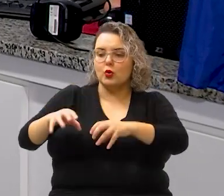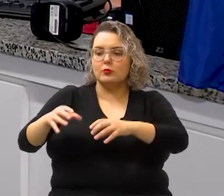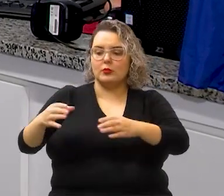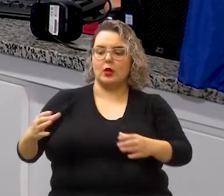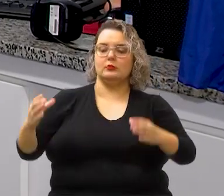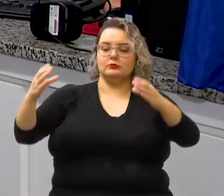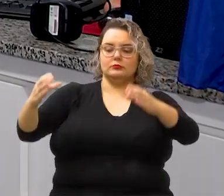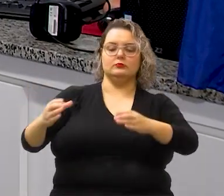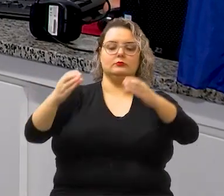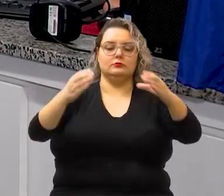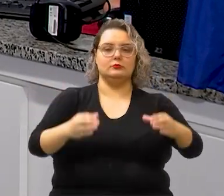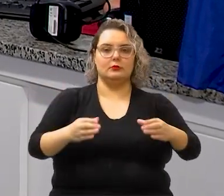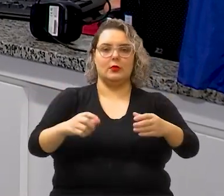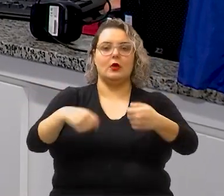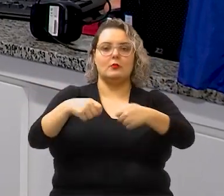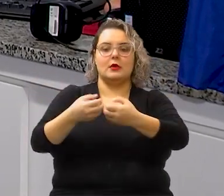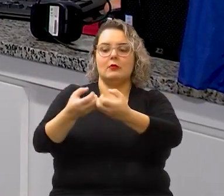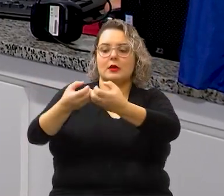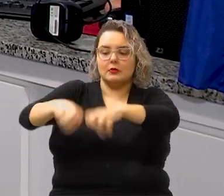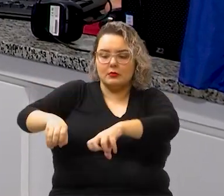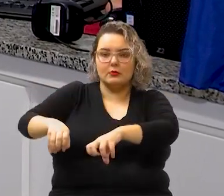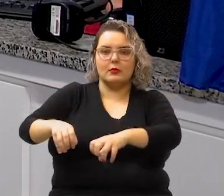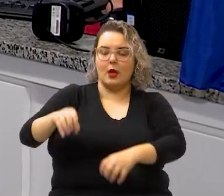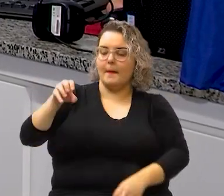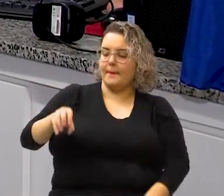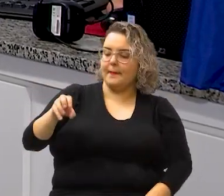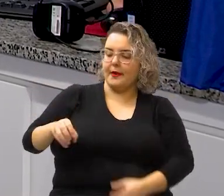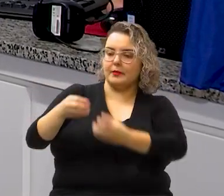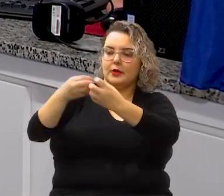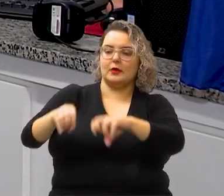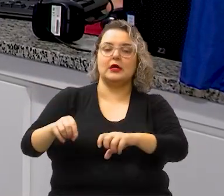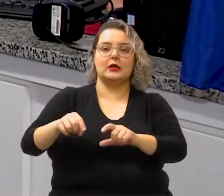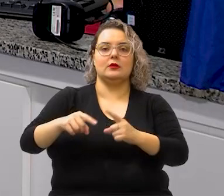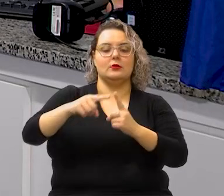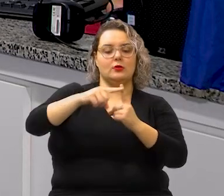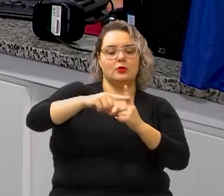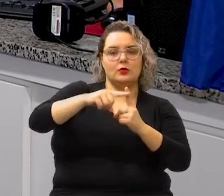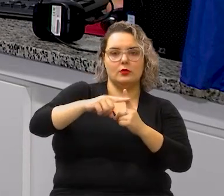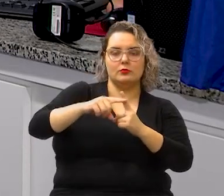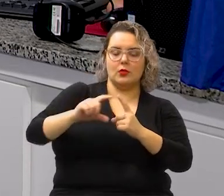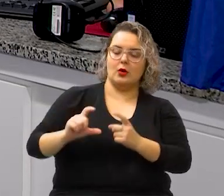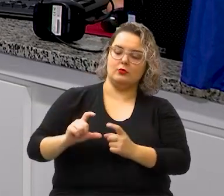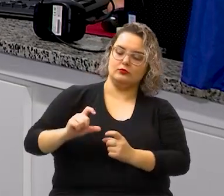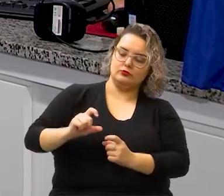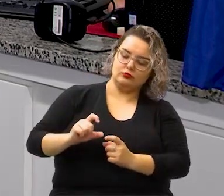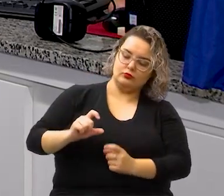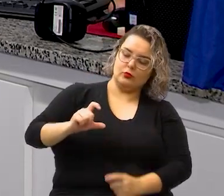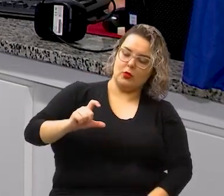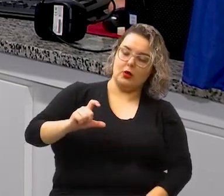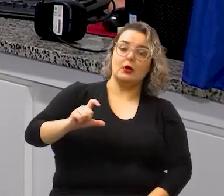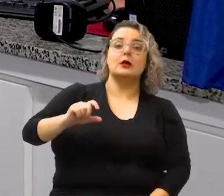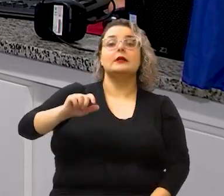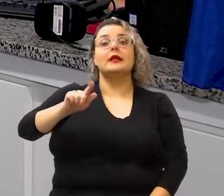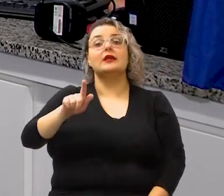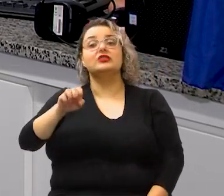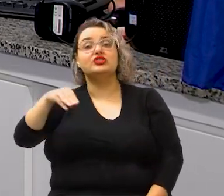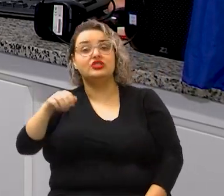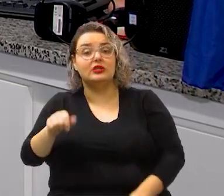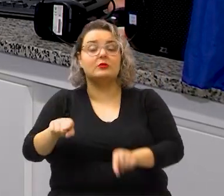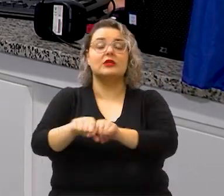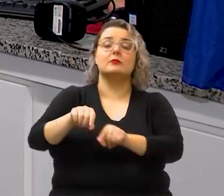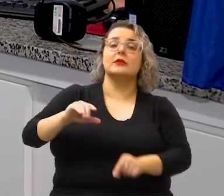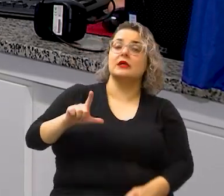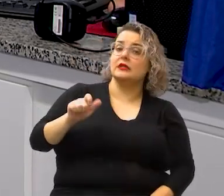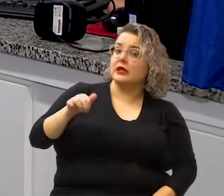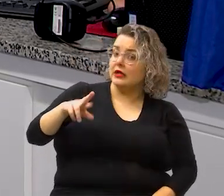supor de um lote, eu teria que quebrar o ovo e medir com um paquímetro a altura da gema, da clara.